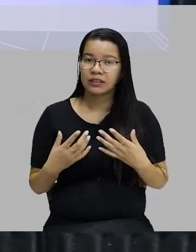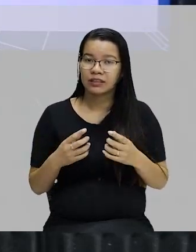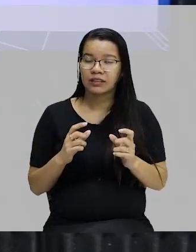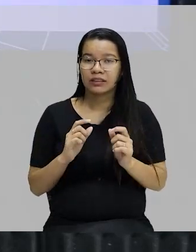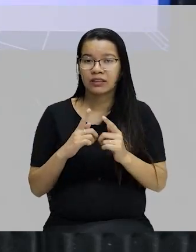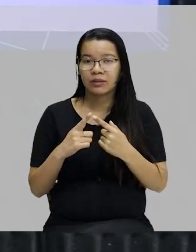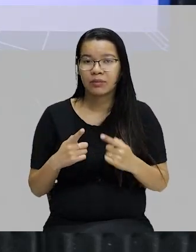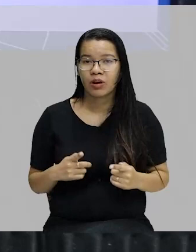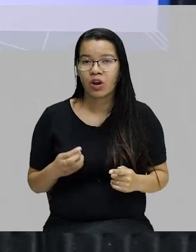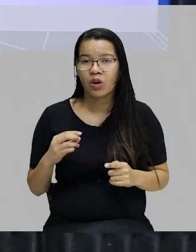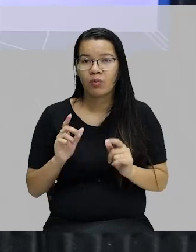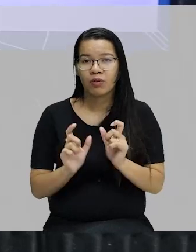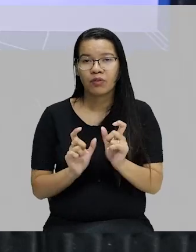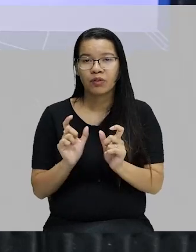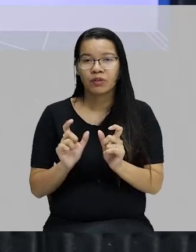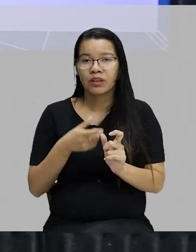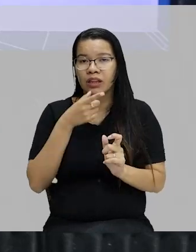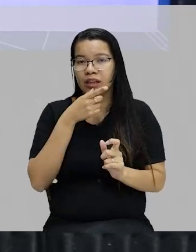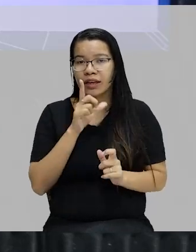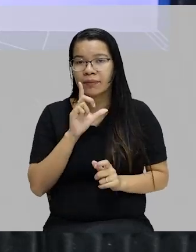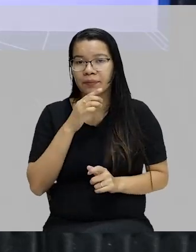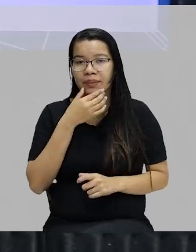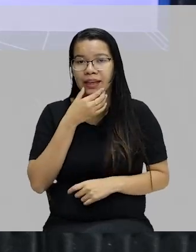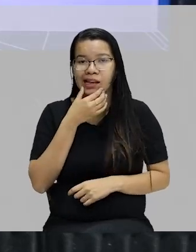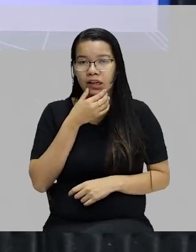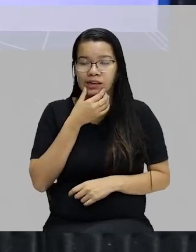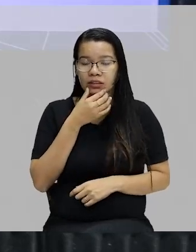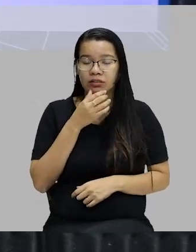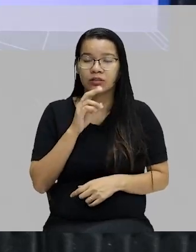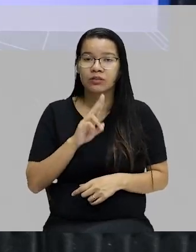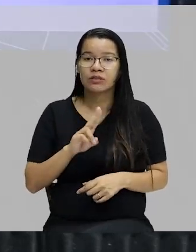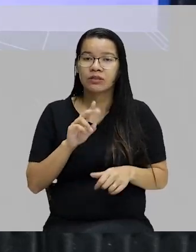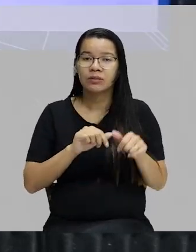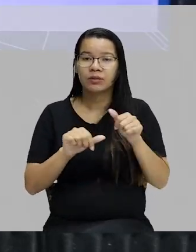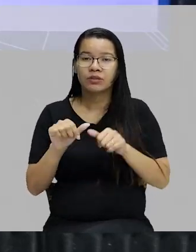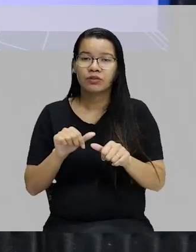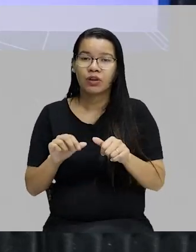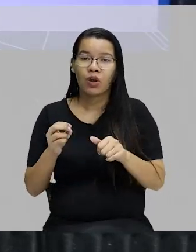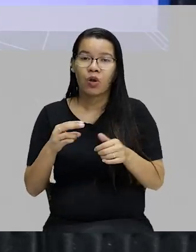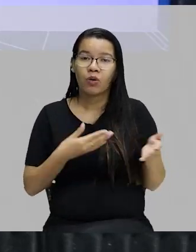morfologia da língua inglesa. E eles são usados para modificar ou oferecer